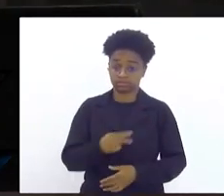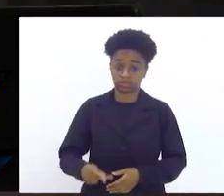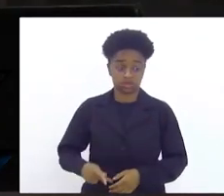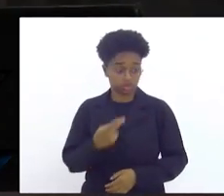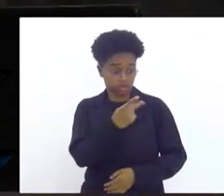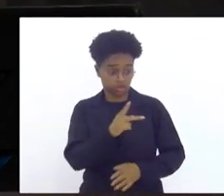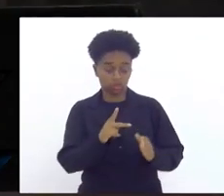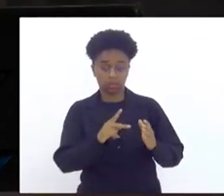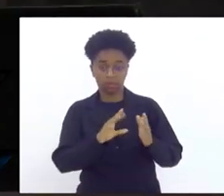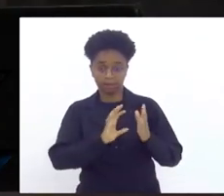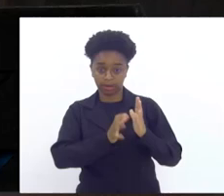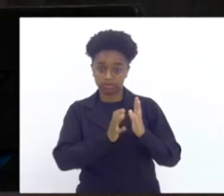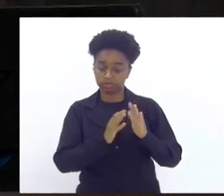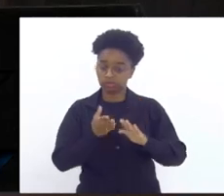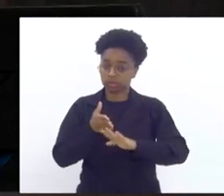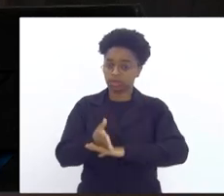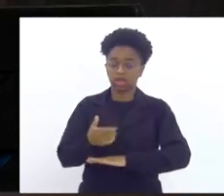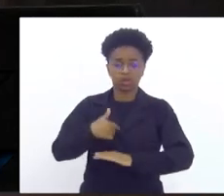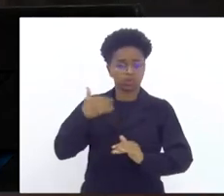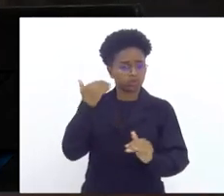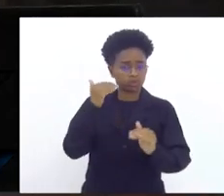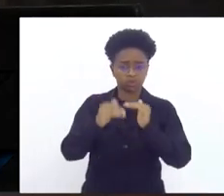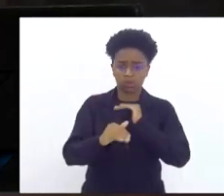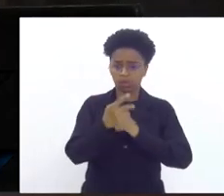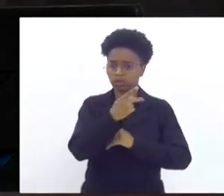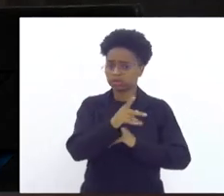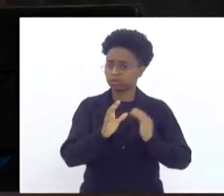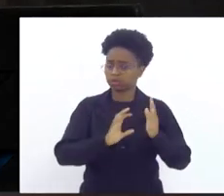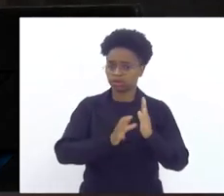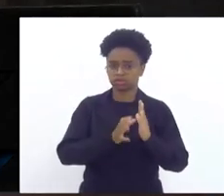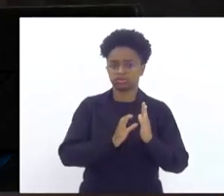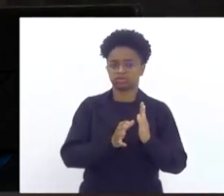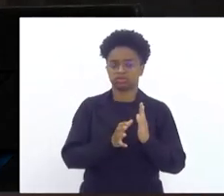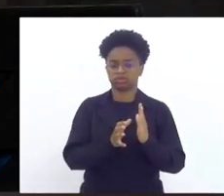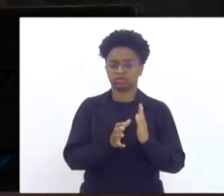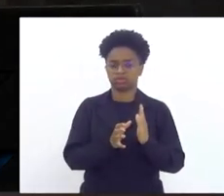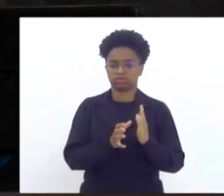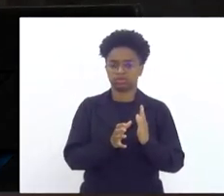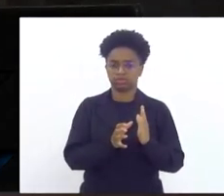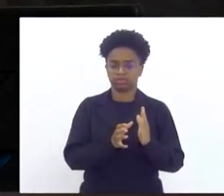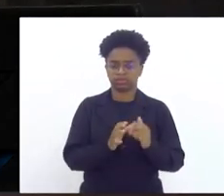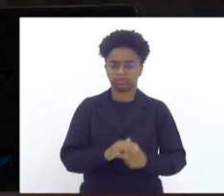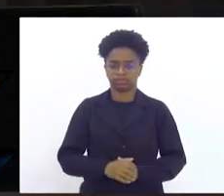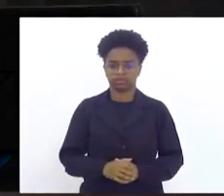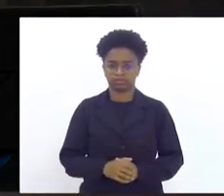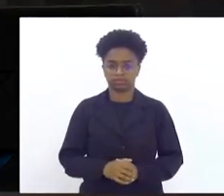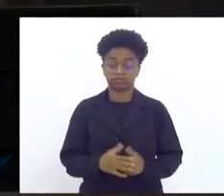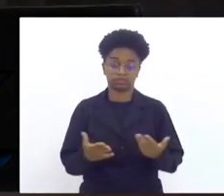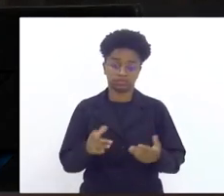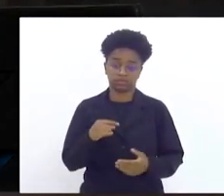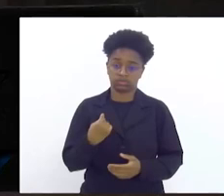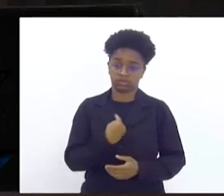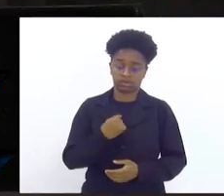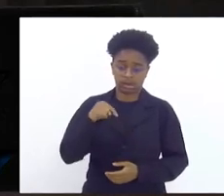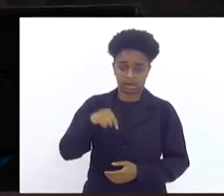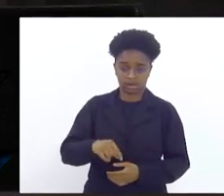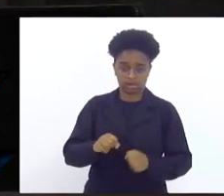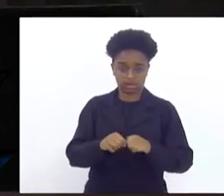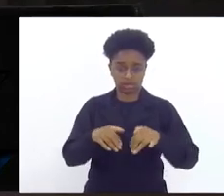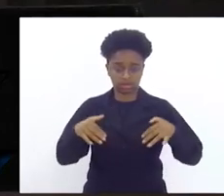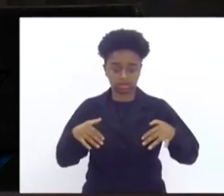partido entra Eu discordo veementemente no seu partido vamos aqui Enquanto estivermos no Parlamento